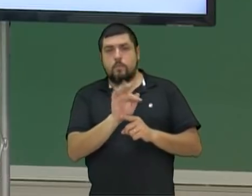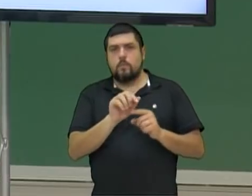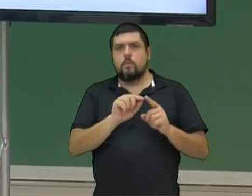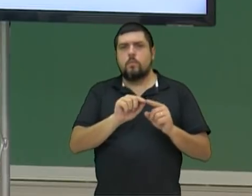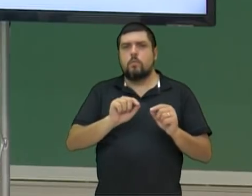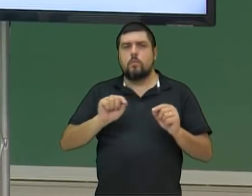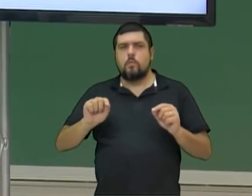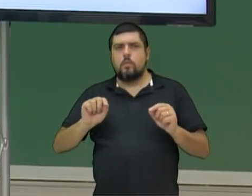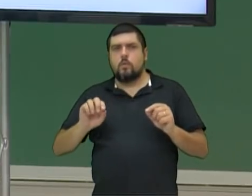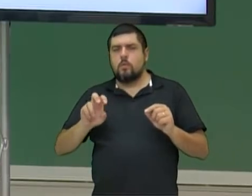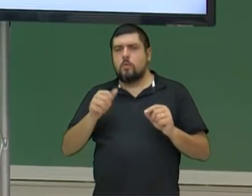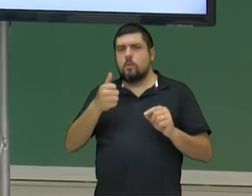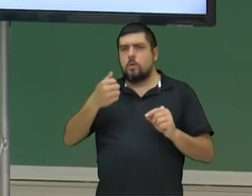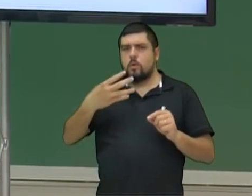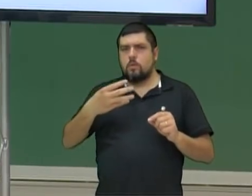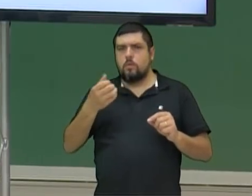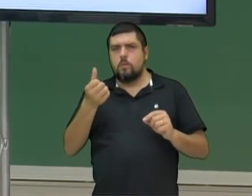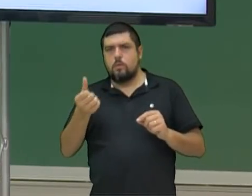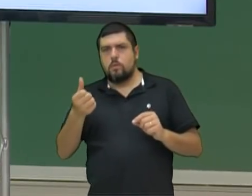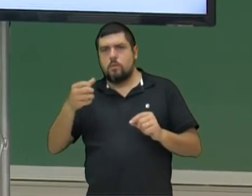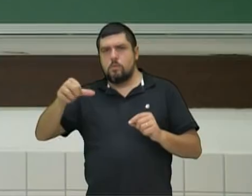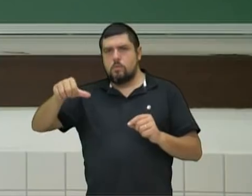14.697. Em março, foi para